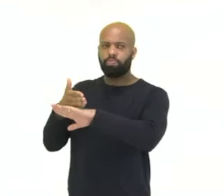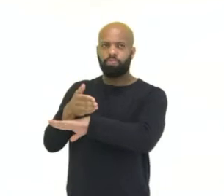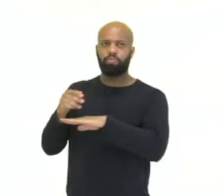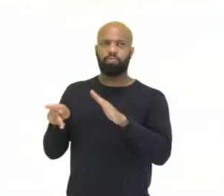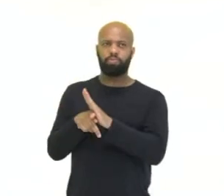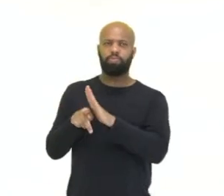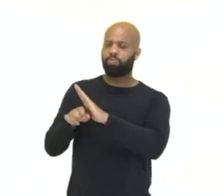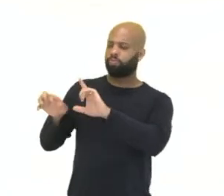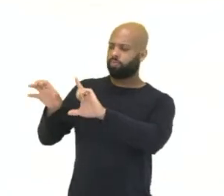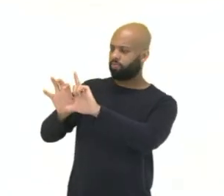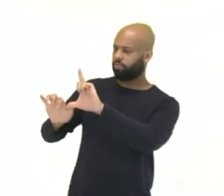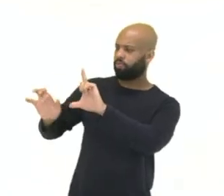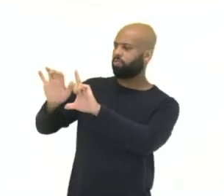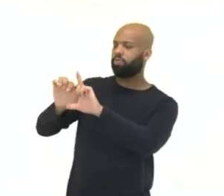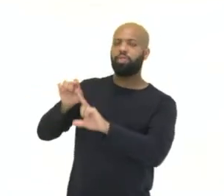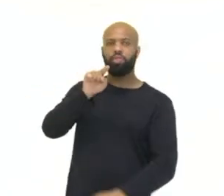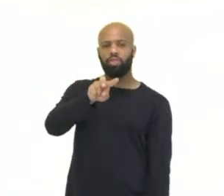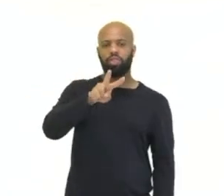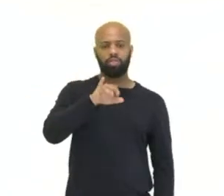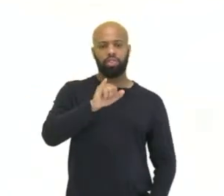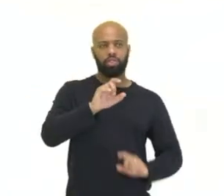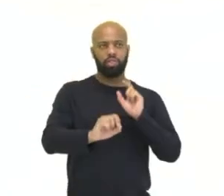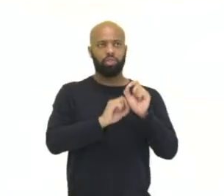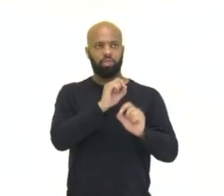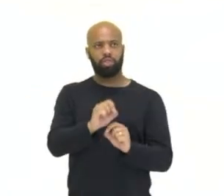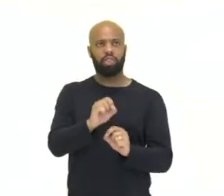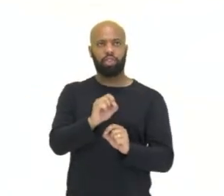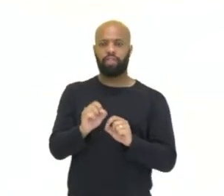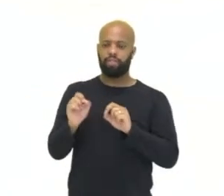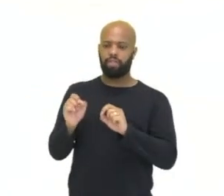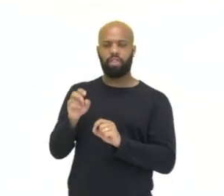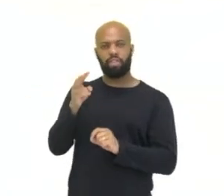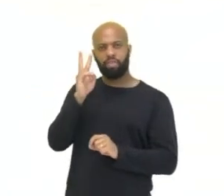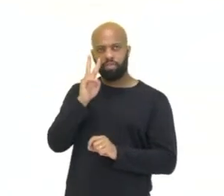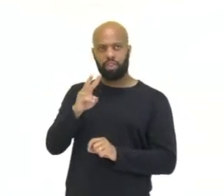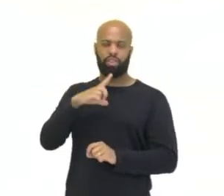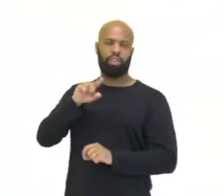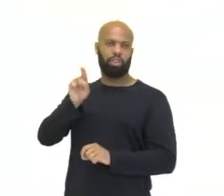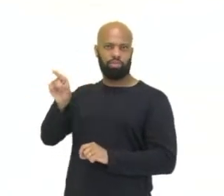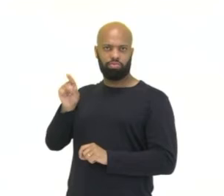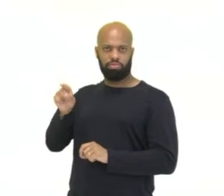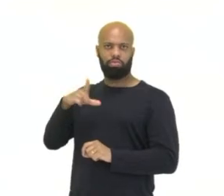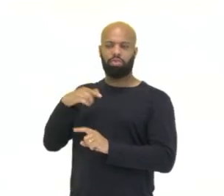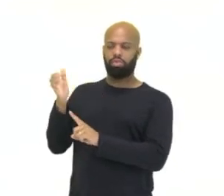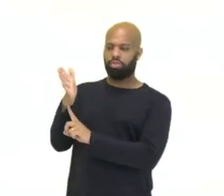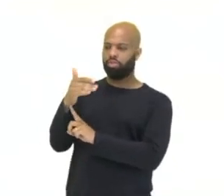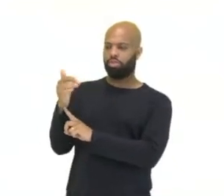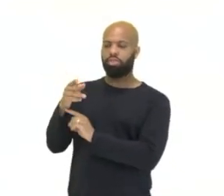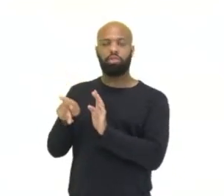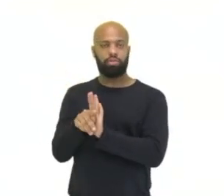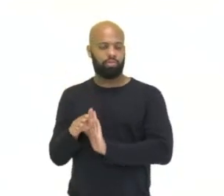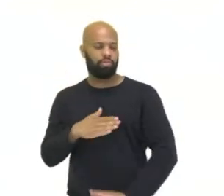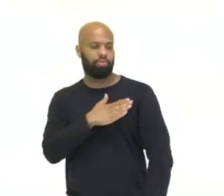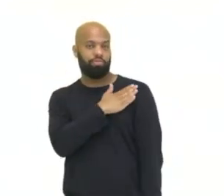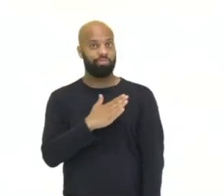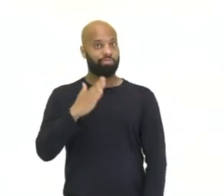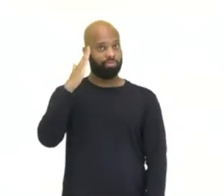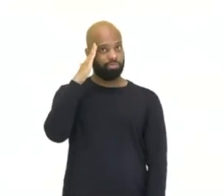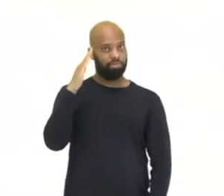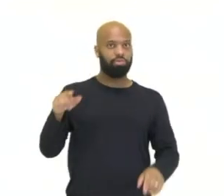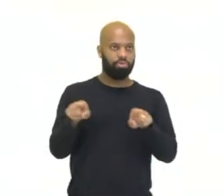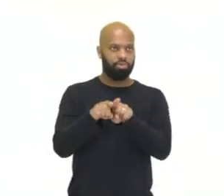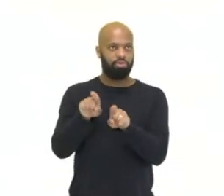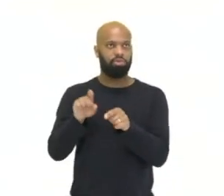Code que está ao lado e que você possa, então, ouvir o hino à bandeira executado pelo Exército Brasileiro,